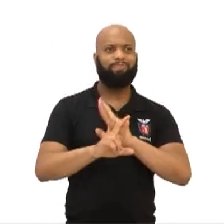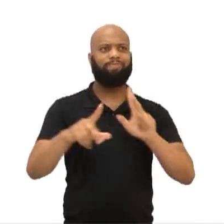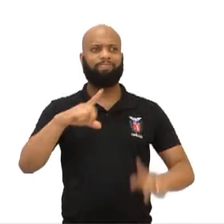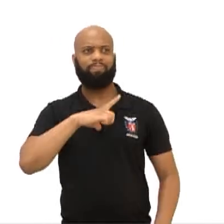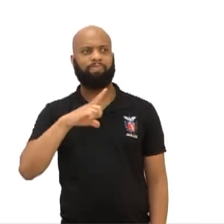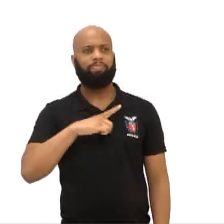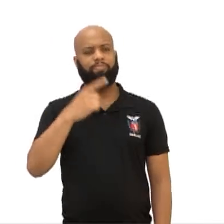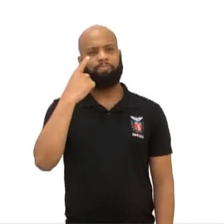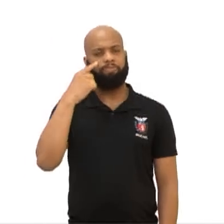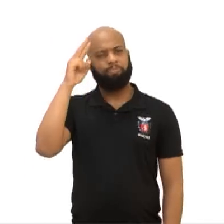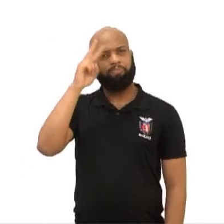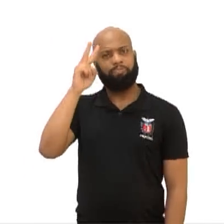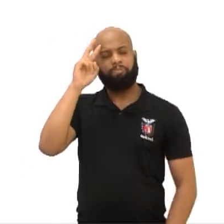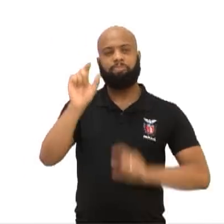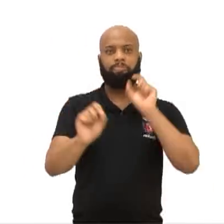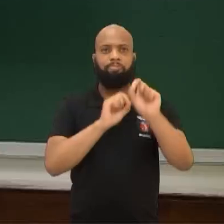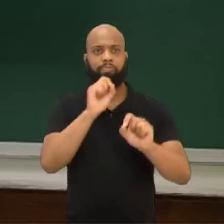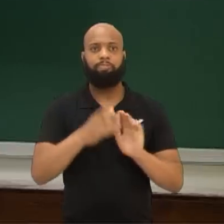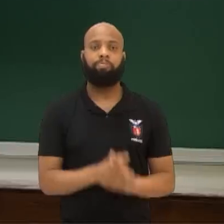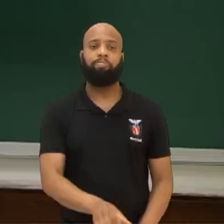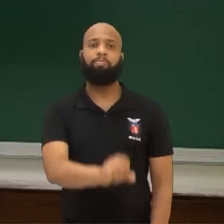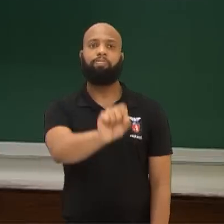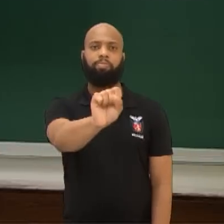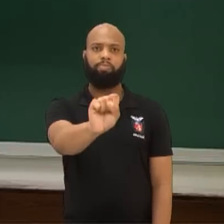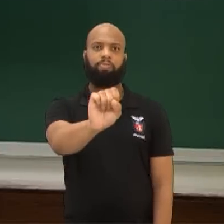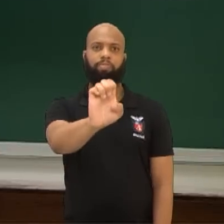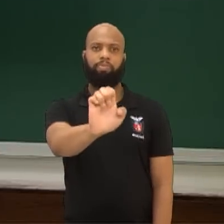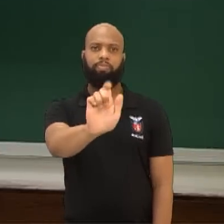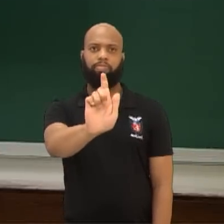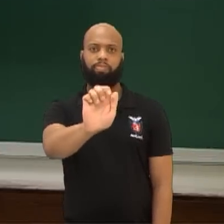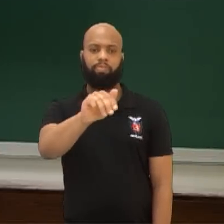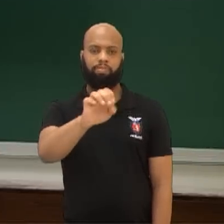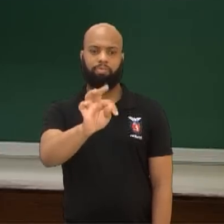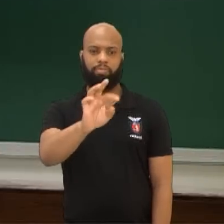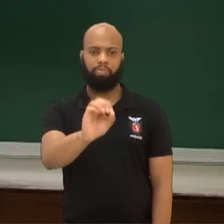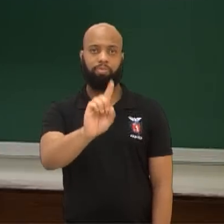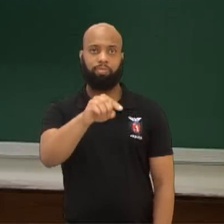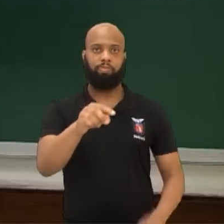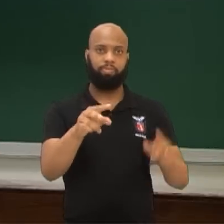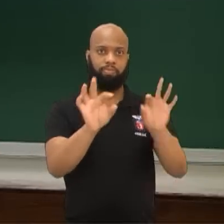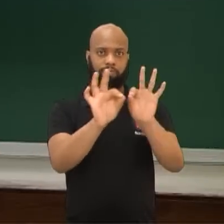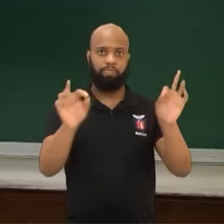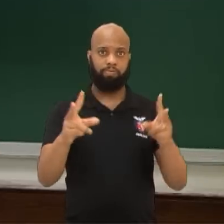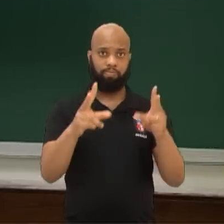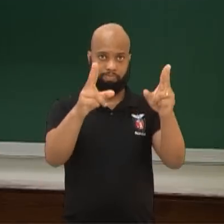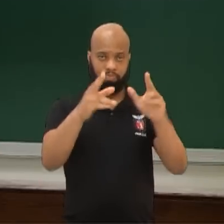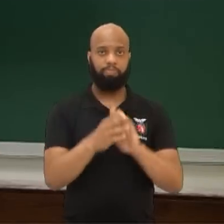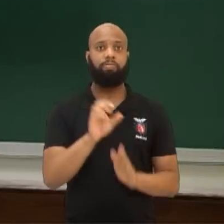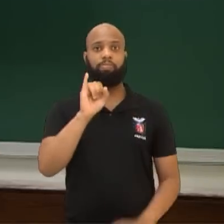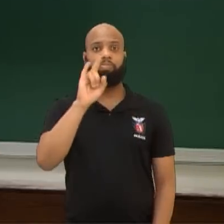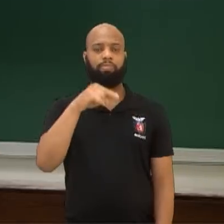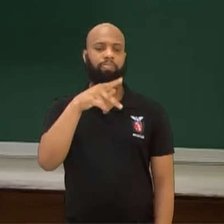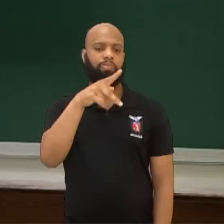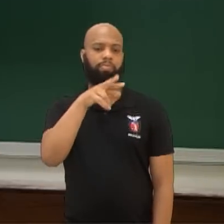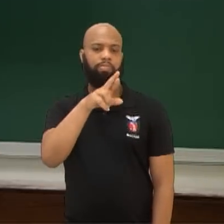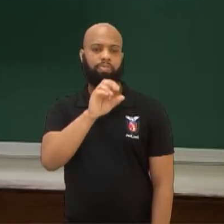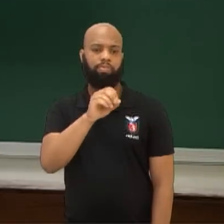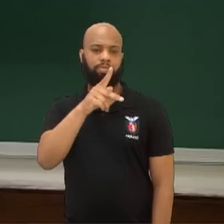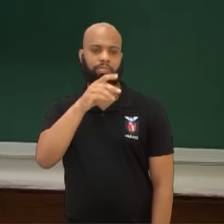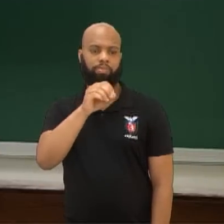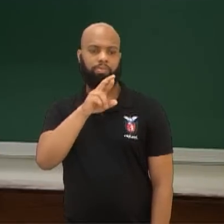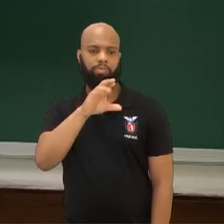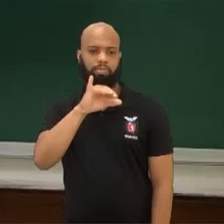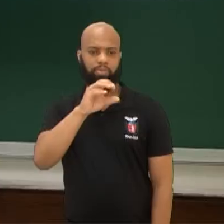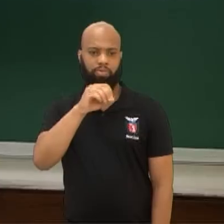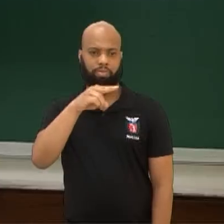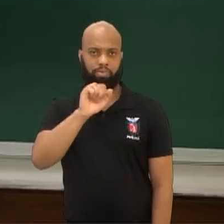né? Então, vamos relembrar que segmento é um pedaço da reta. E quando ele fala que ele é proporcional, a gente vai